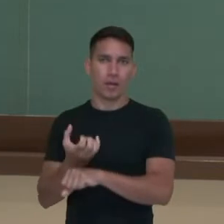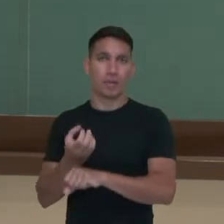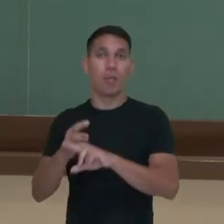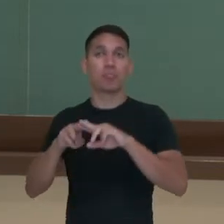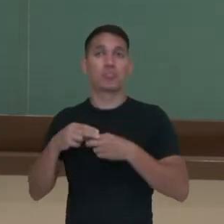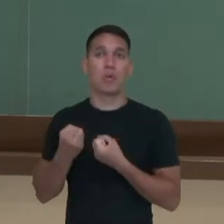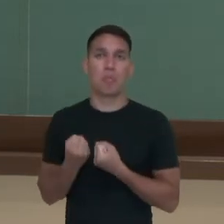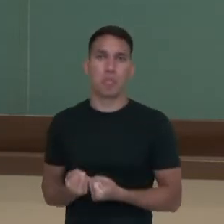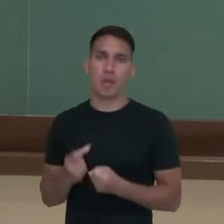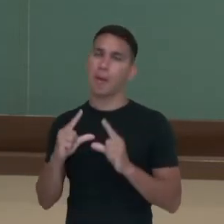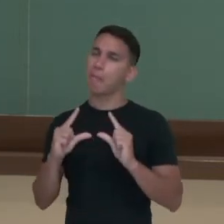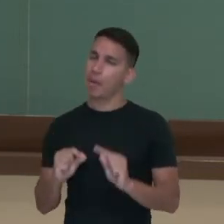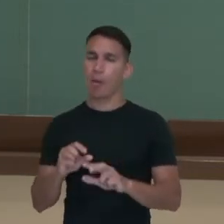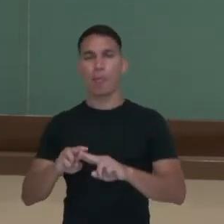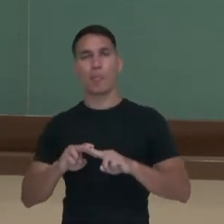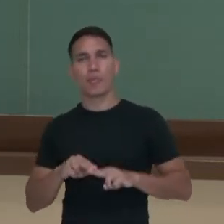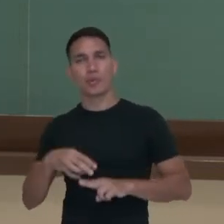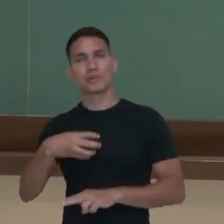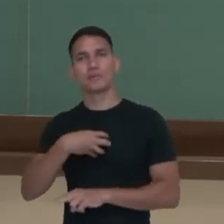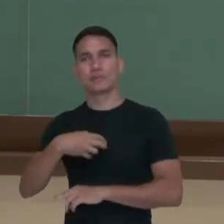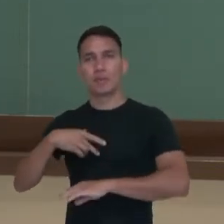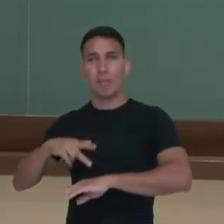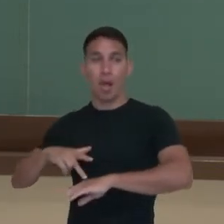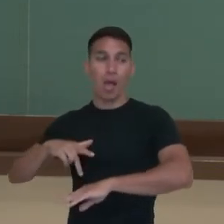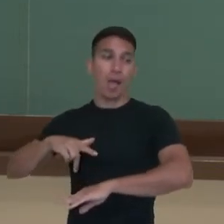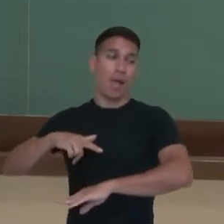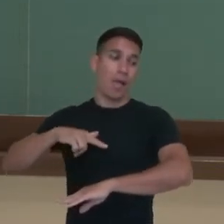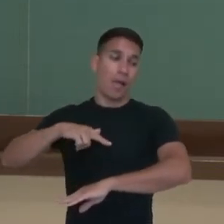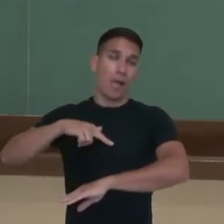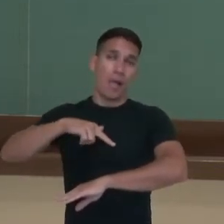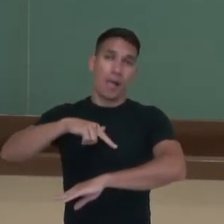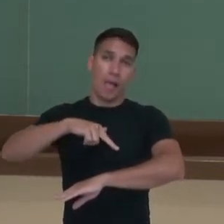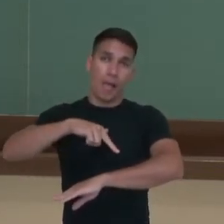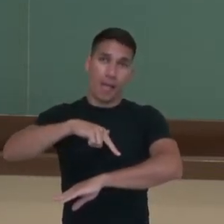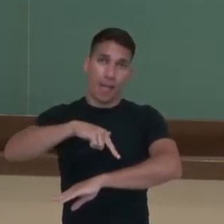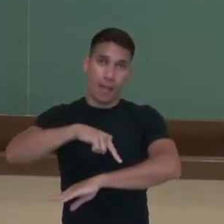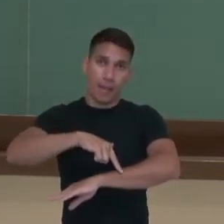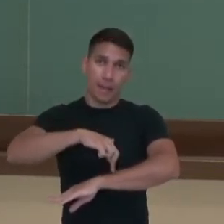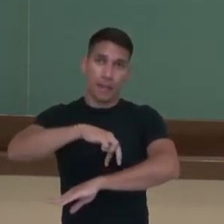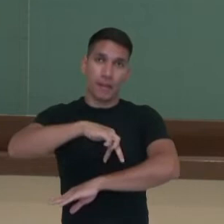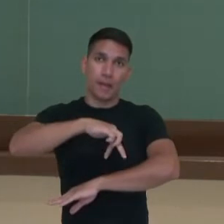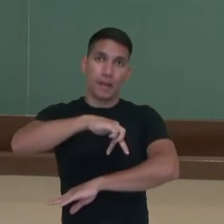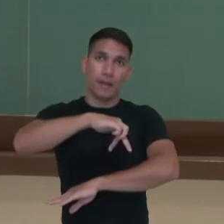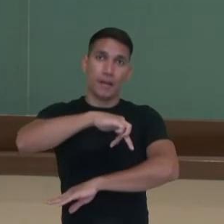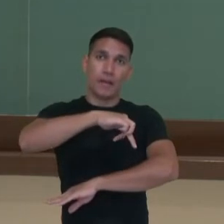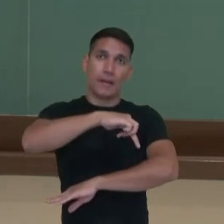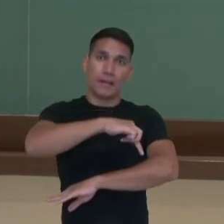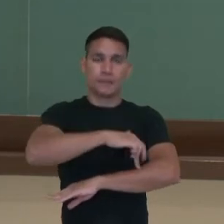peso menor, logo a sua passada vai dar um passo bem grandão.